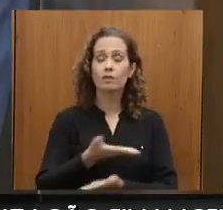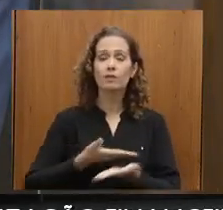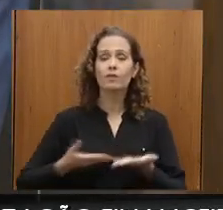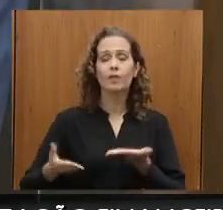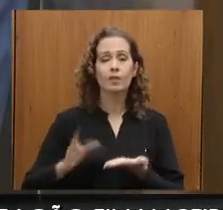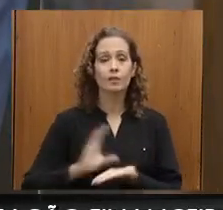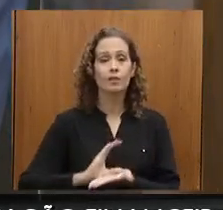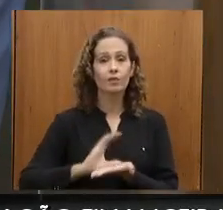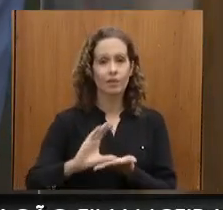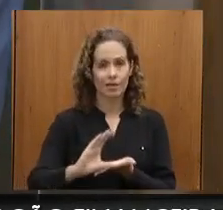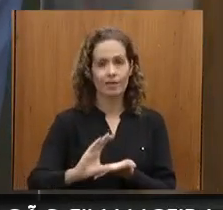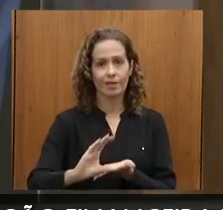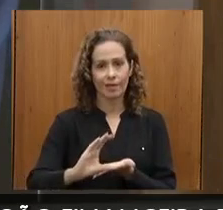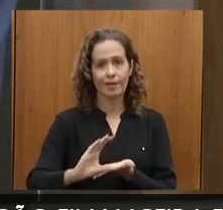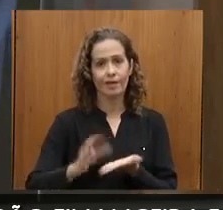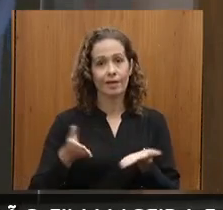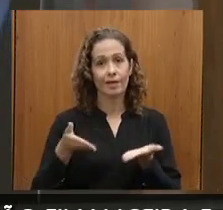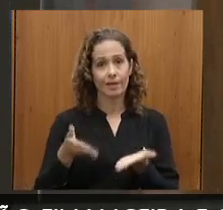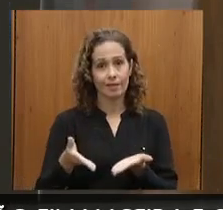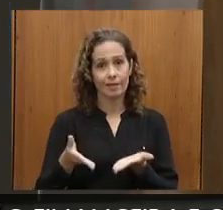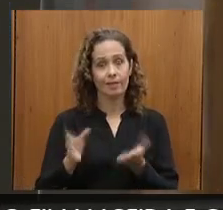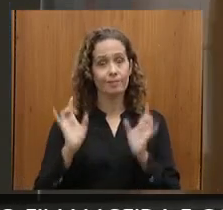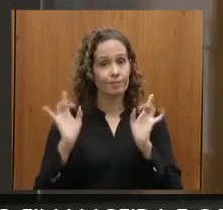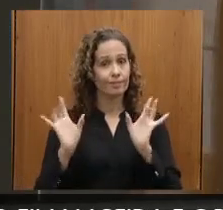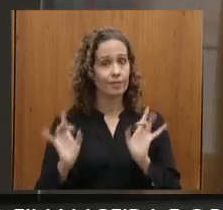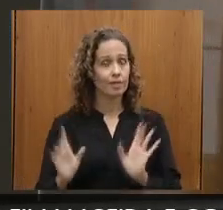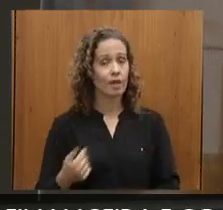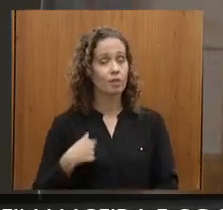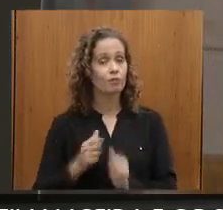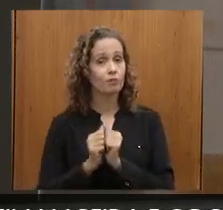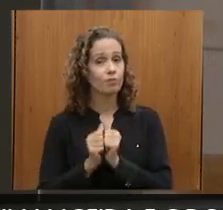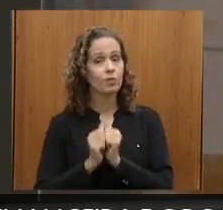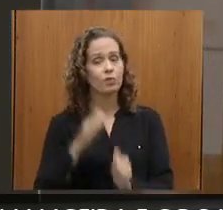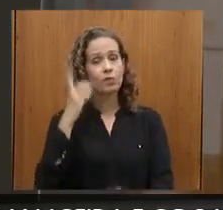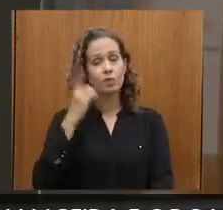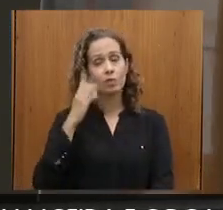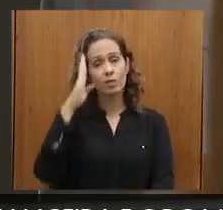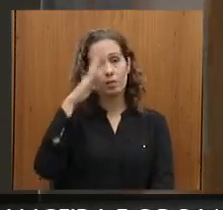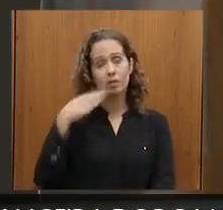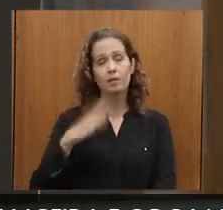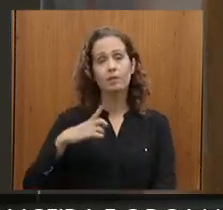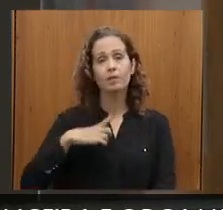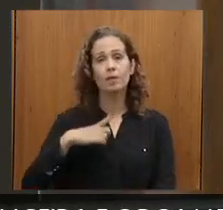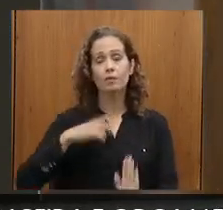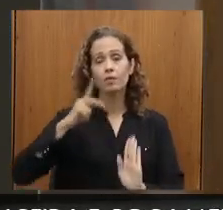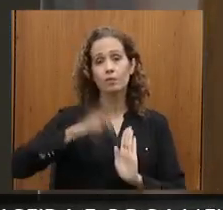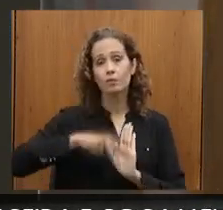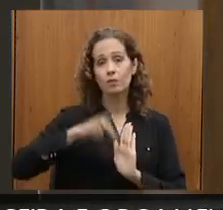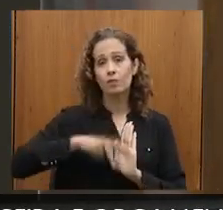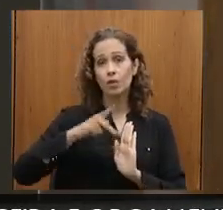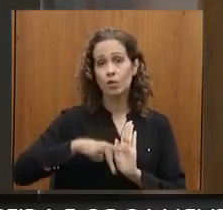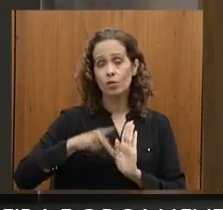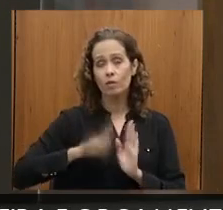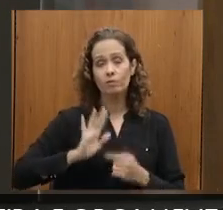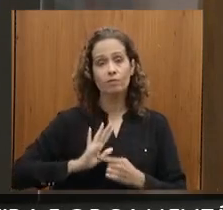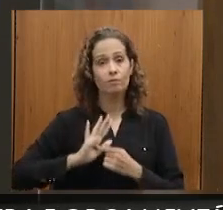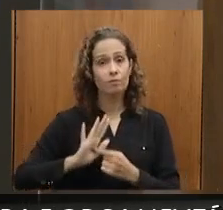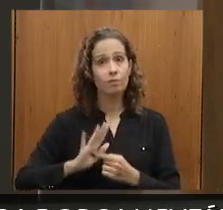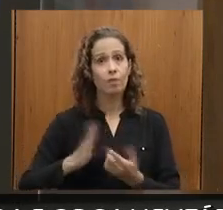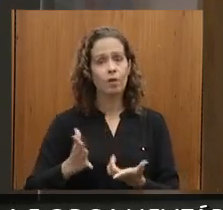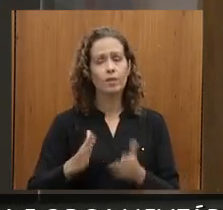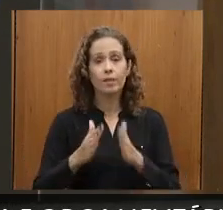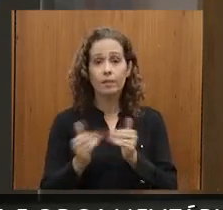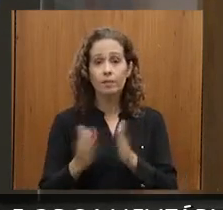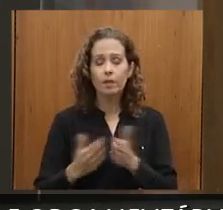renda, o impacto de transferência de renda. Eu e a deputada Beatriz temos um projeto que institui a transferência de renda,